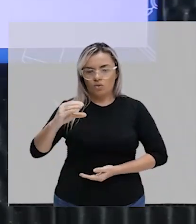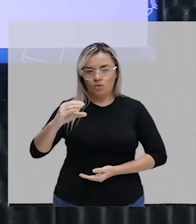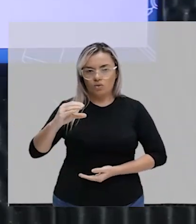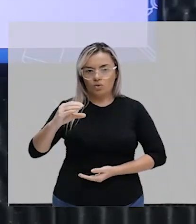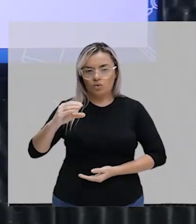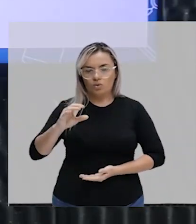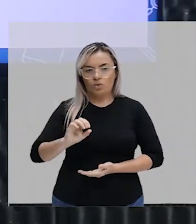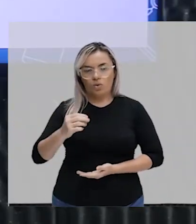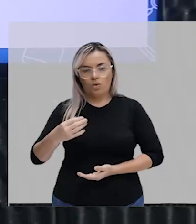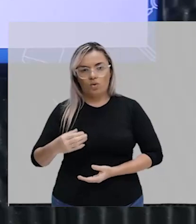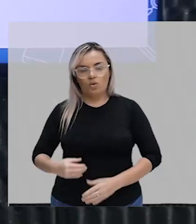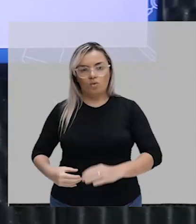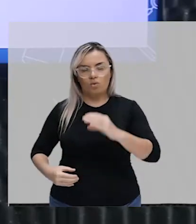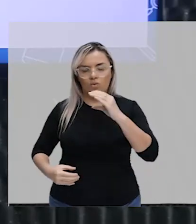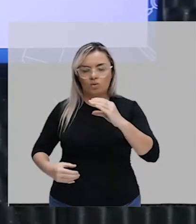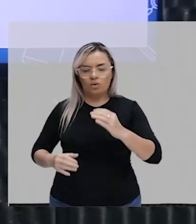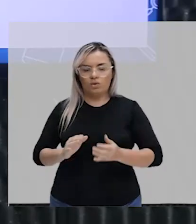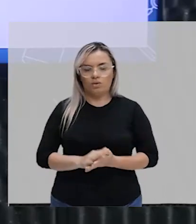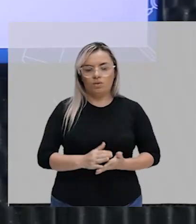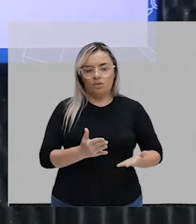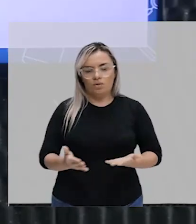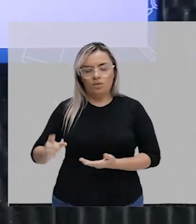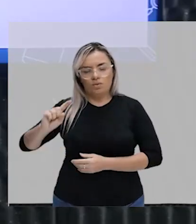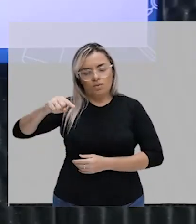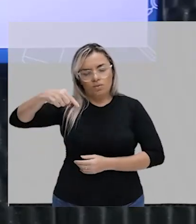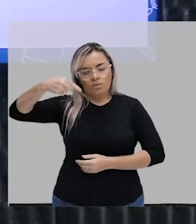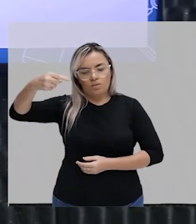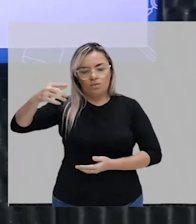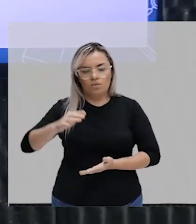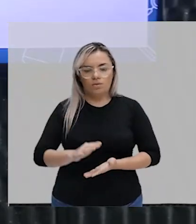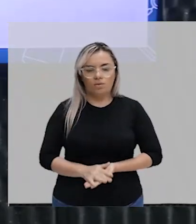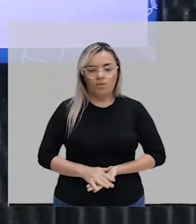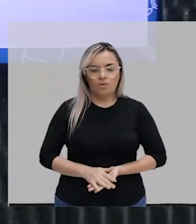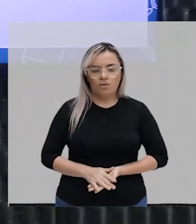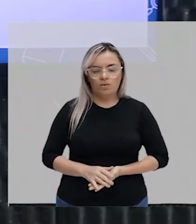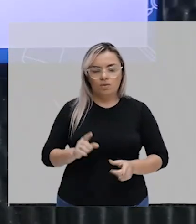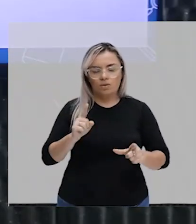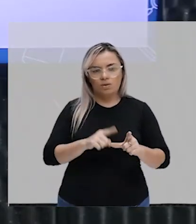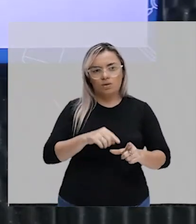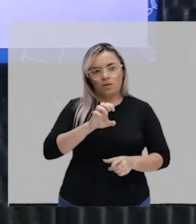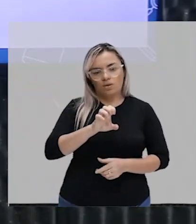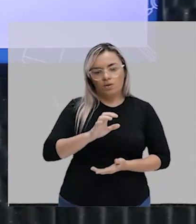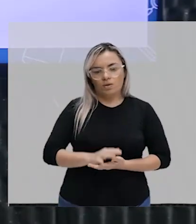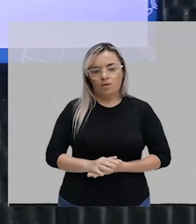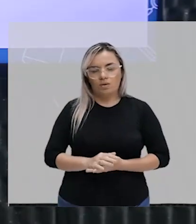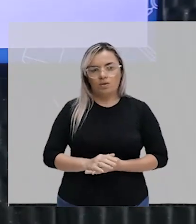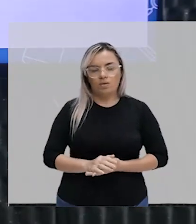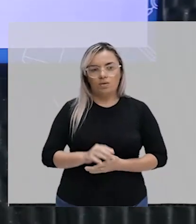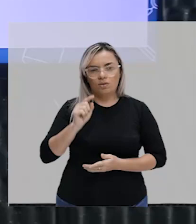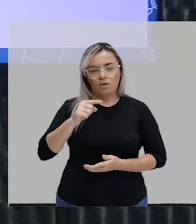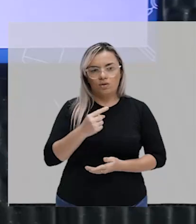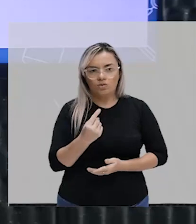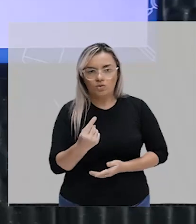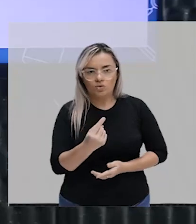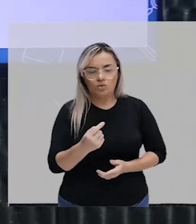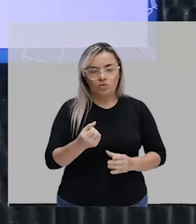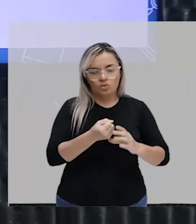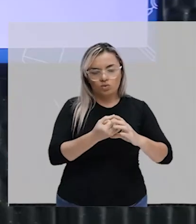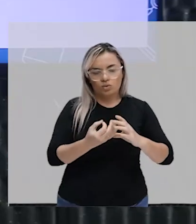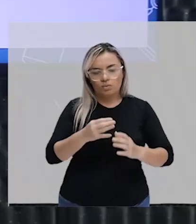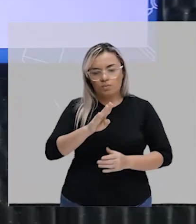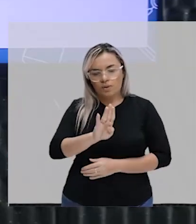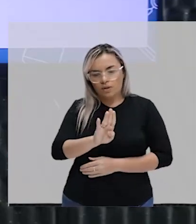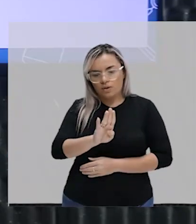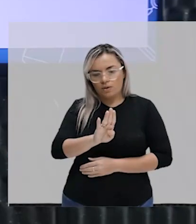bom? Então, olha o próximo. Conjunto unitário aqui, formado pelo elemento B, está